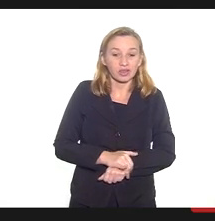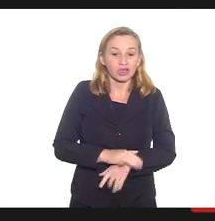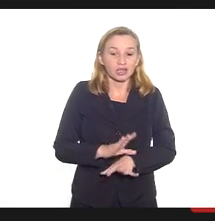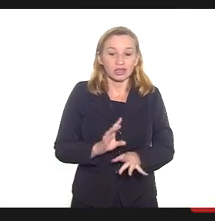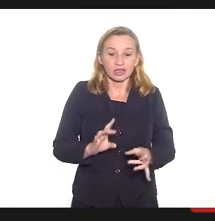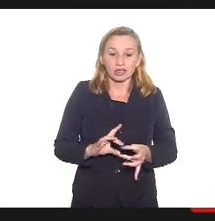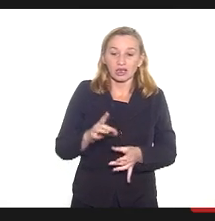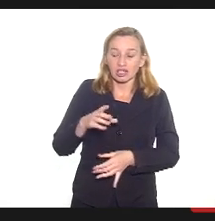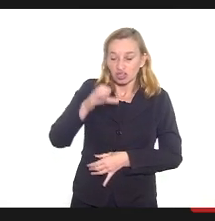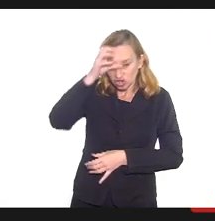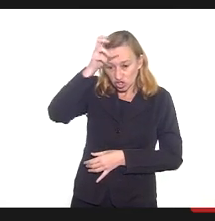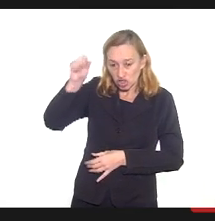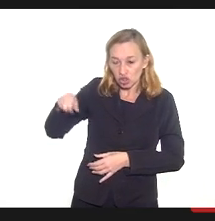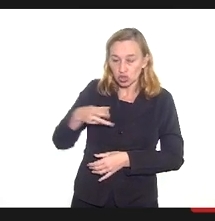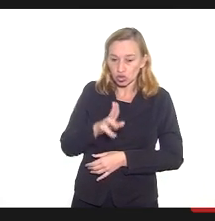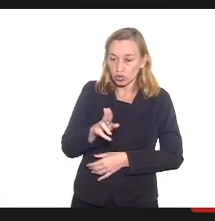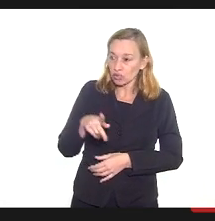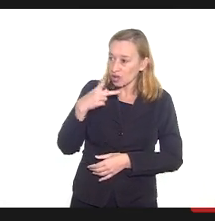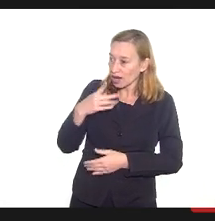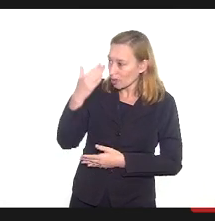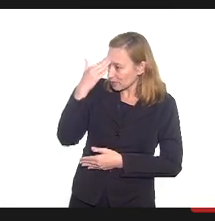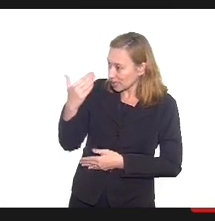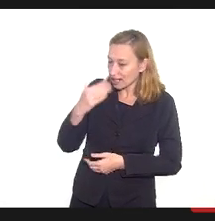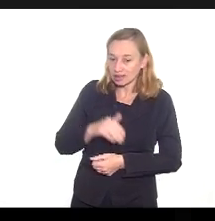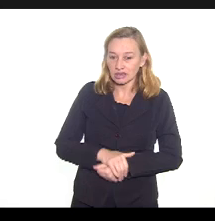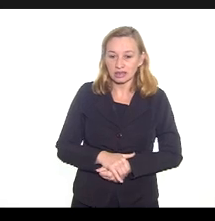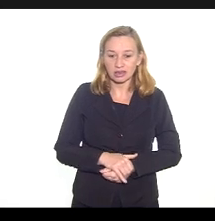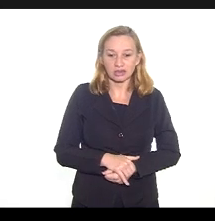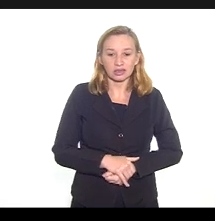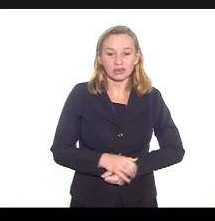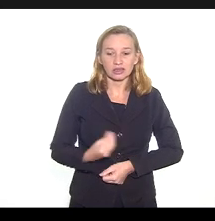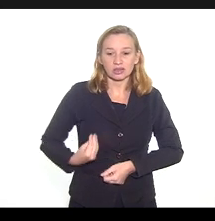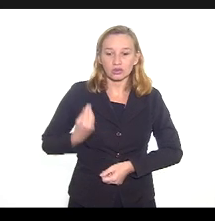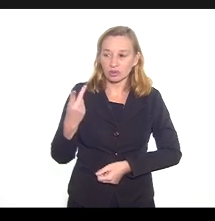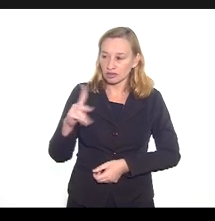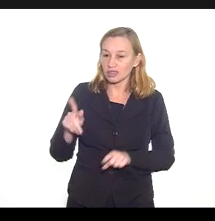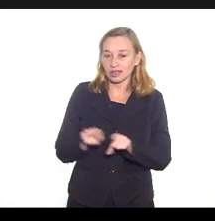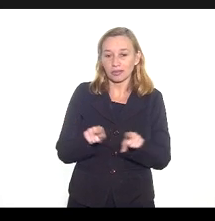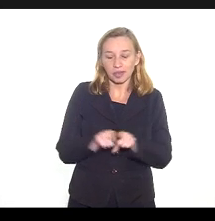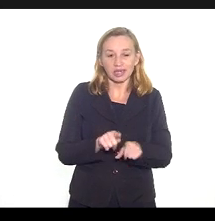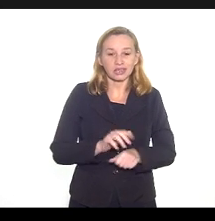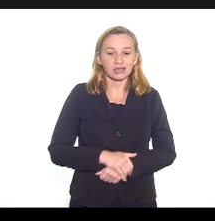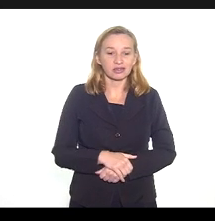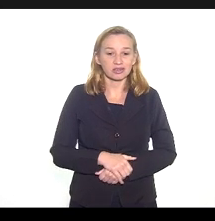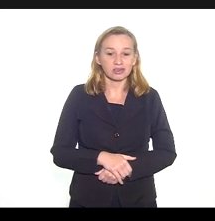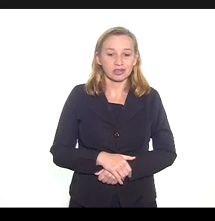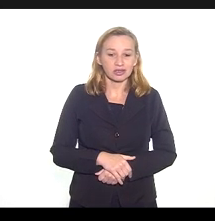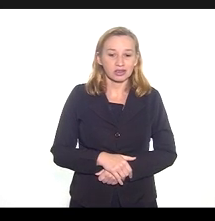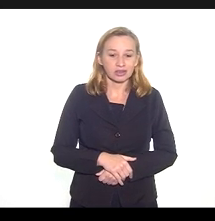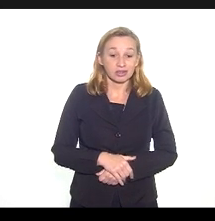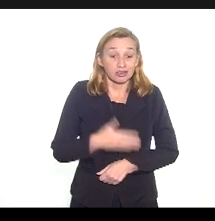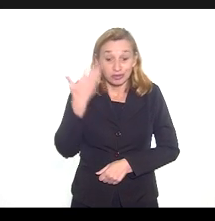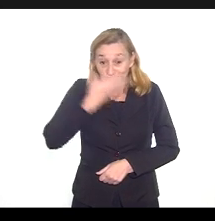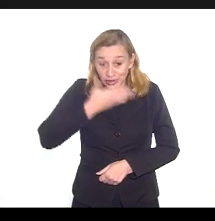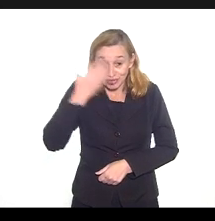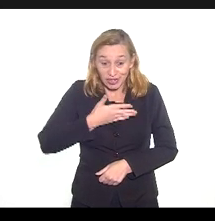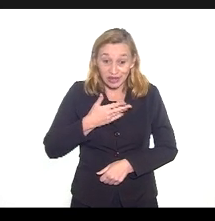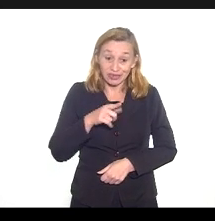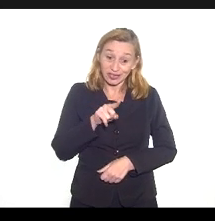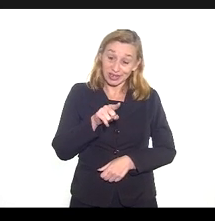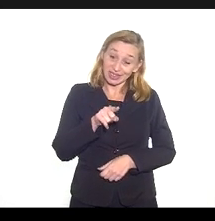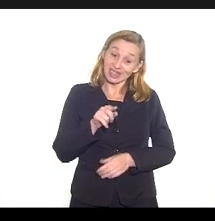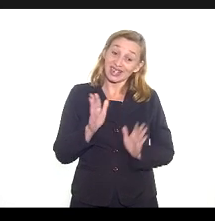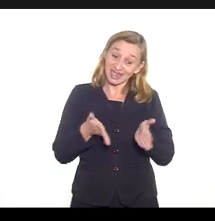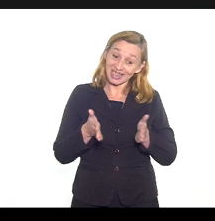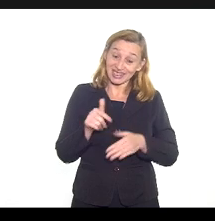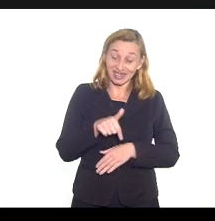palavra para a tia Ju. Muito obrigada pela presença também. Eu não tinha visto que você já estava aqui com